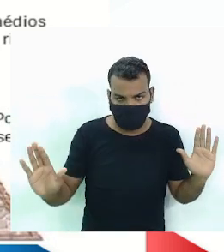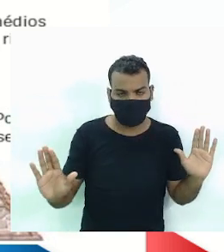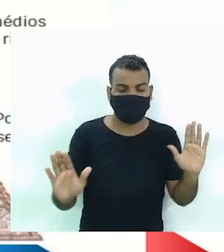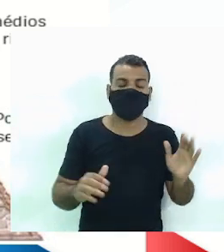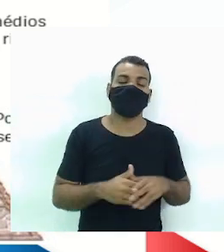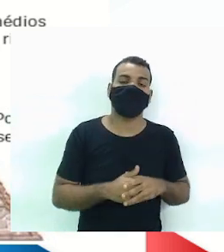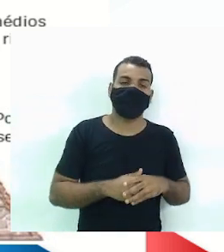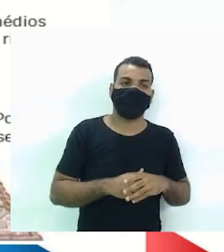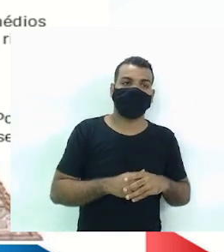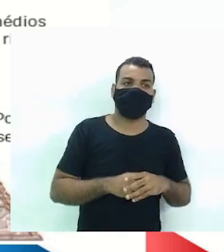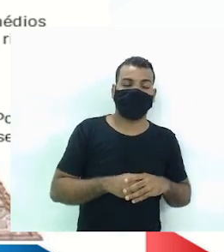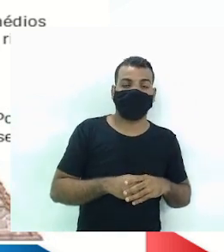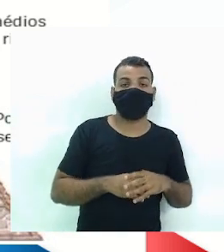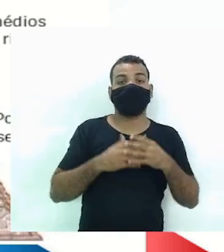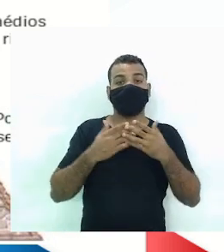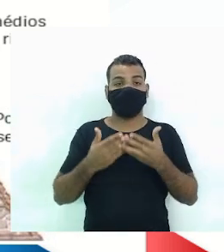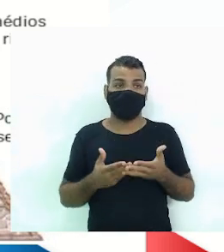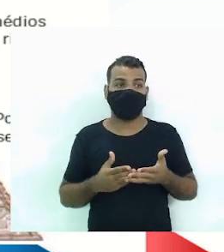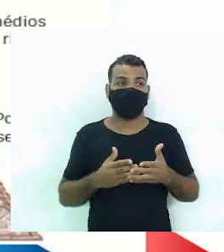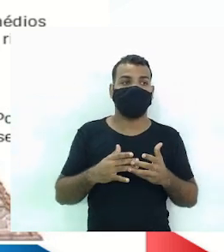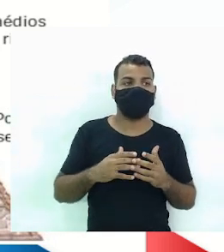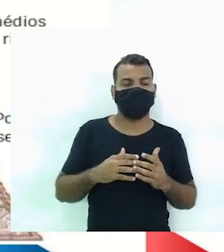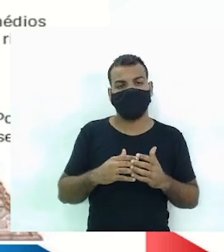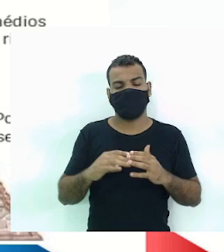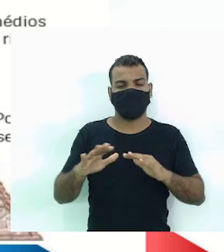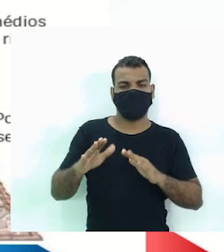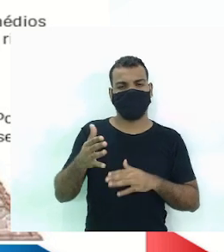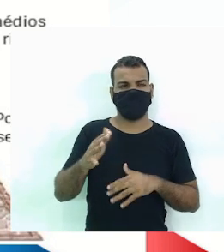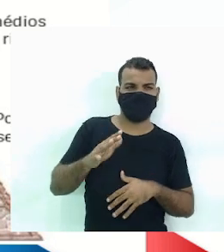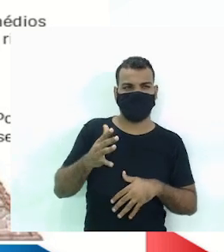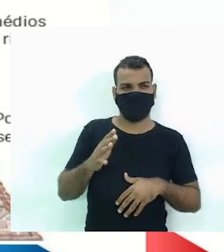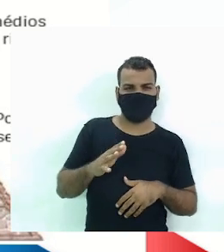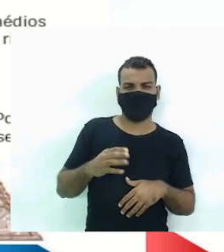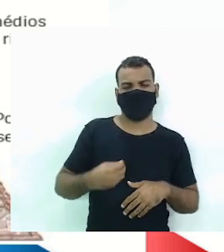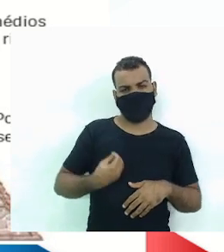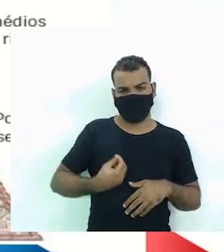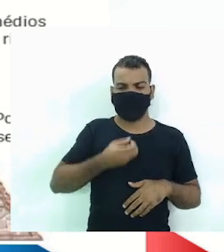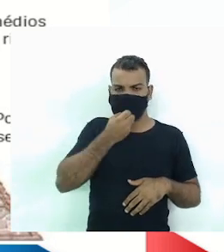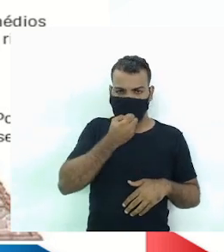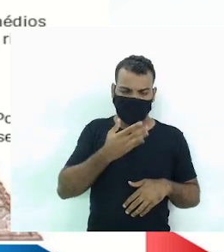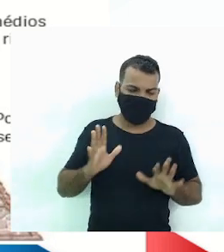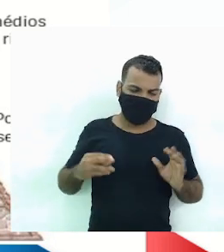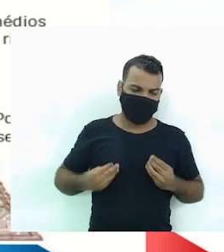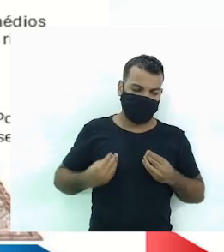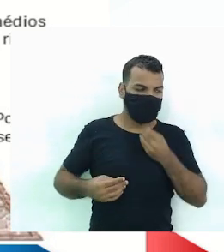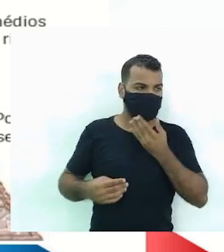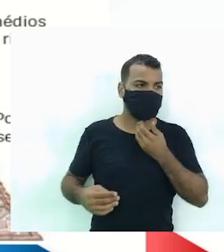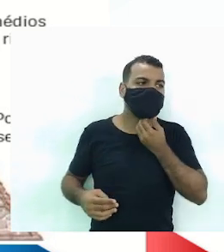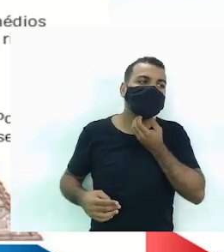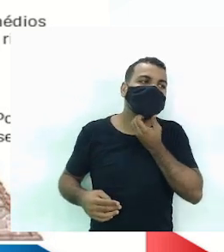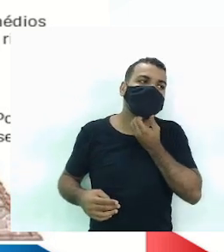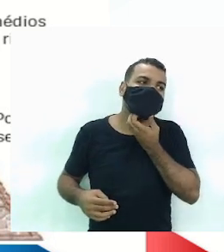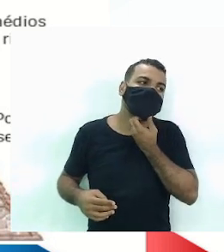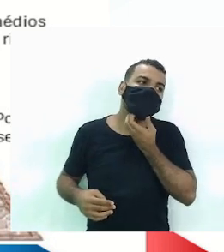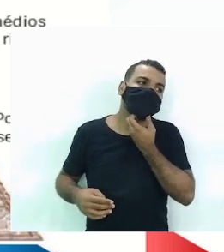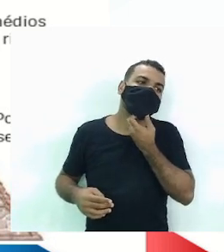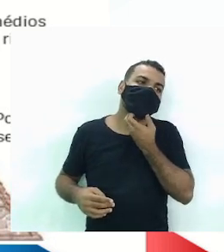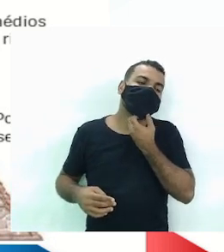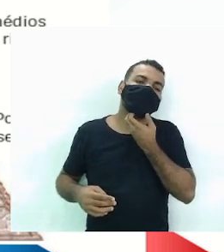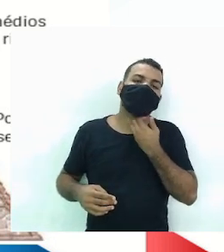Média, mas também não estava ali, estava no meio da pirâmide, também estava vivendo muito bem, obrigado. Eu vou